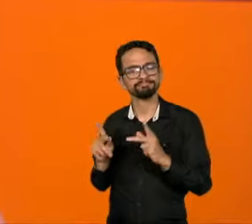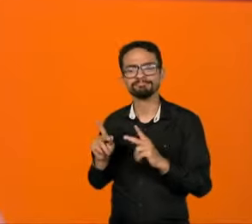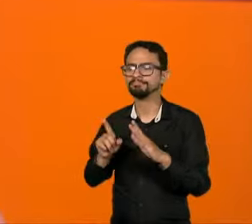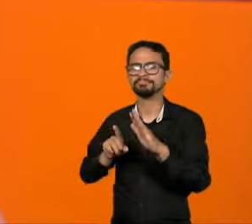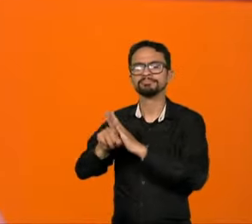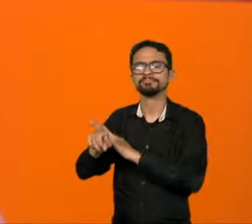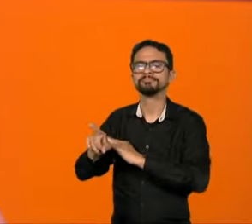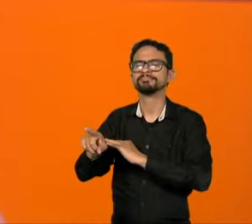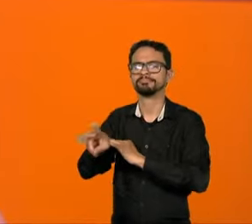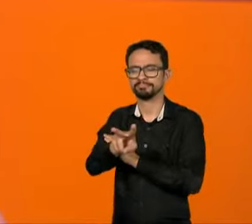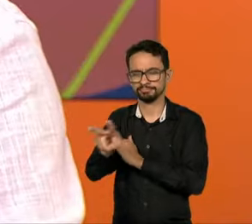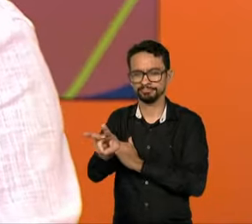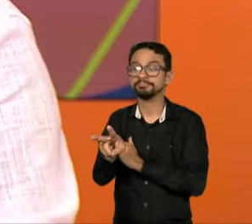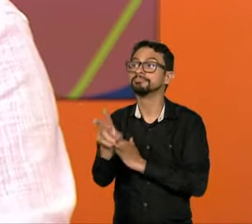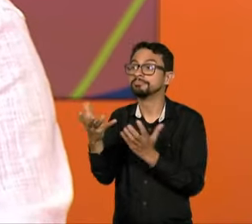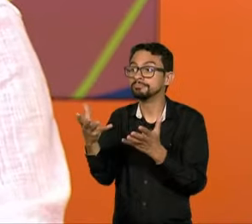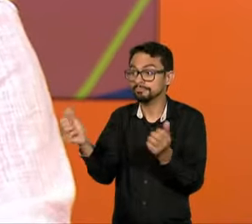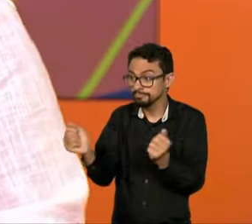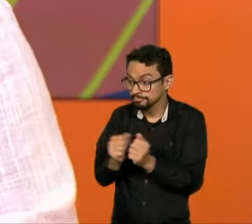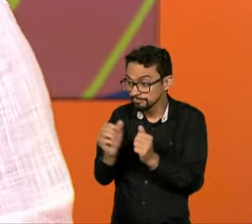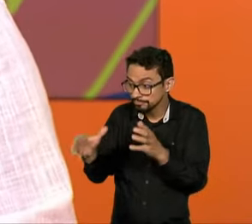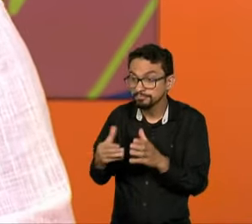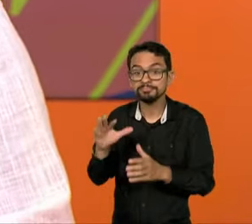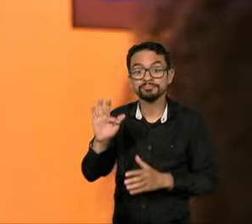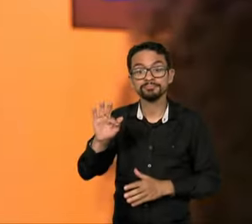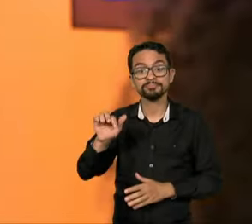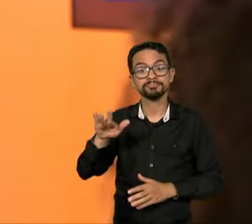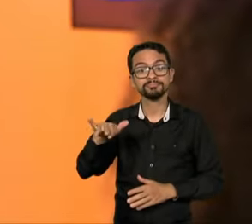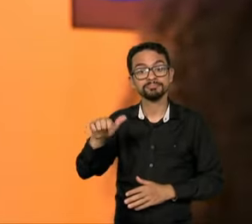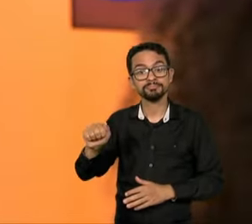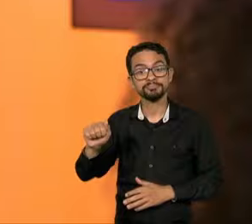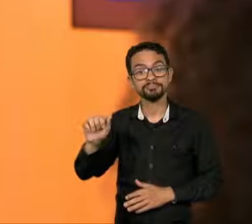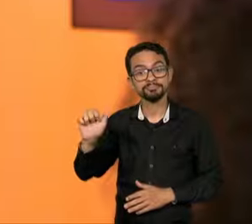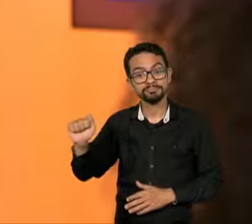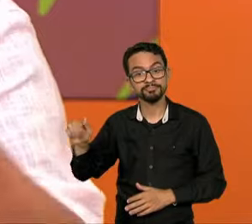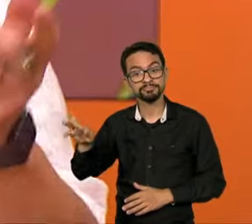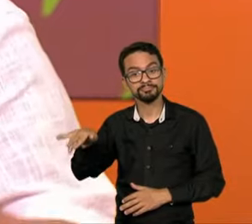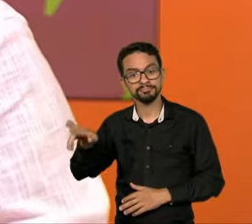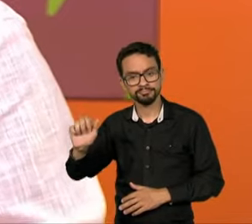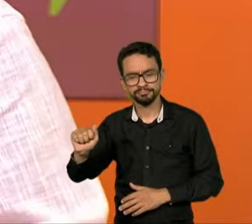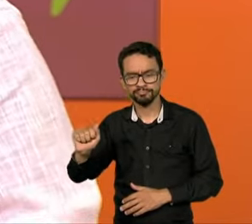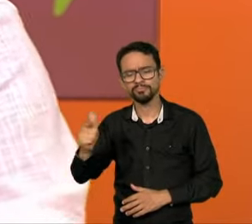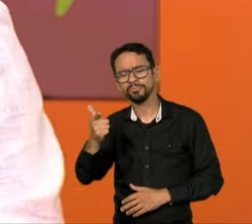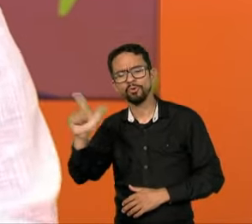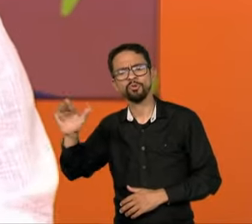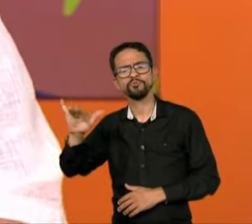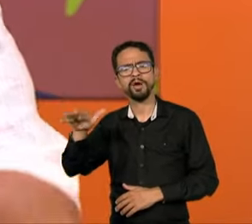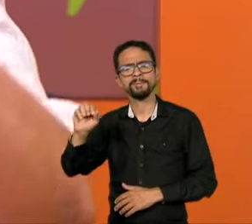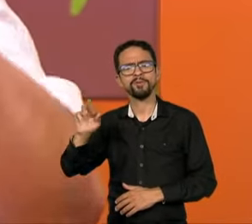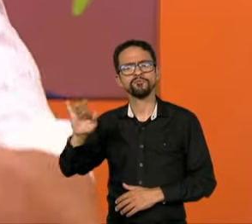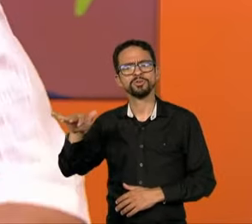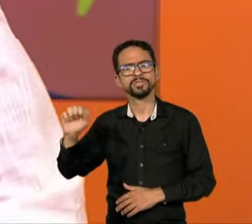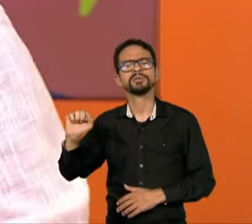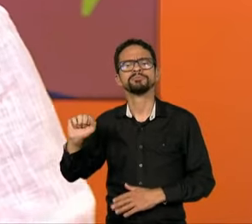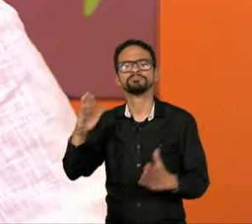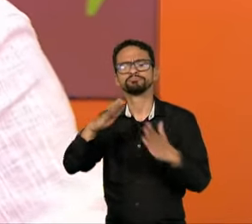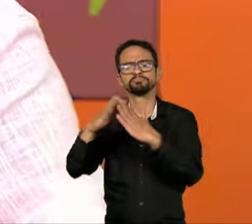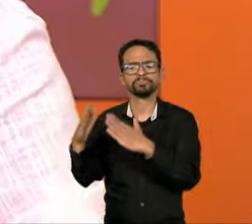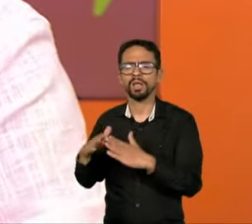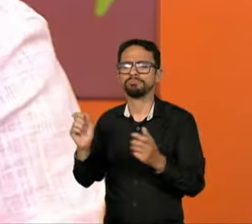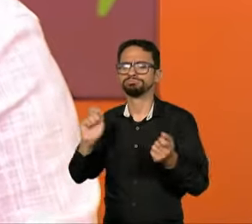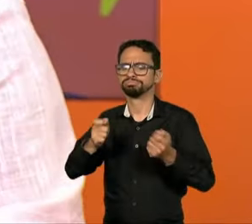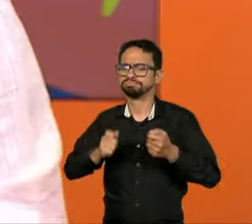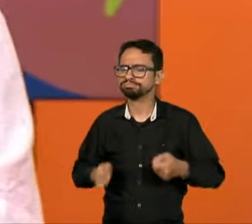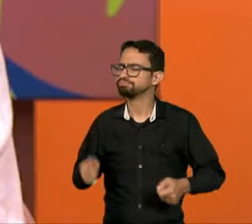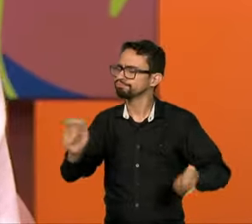não? Era a Fernanda Abreu. Olha! Aí o Fábio Fonseca, tiramos também do prédio dele, que era vizinho do baterista,